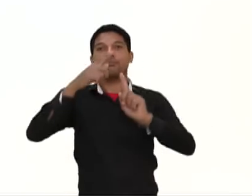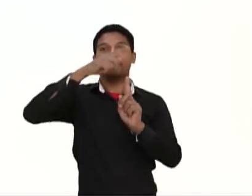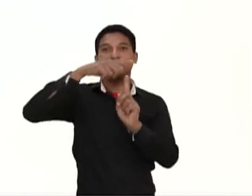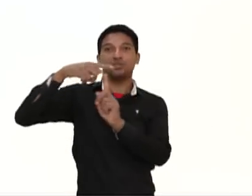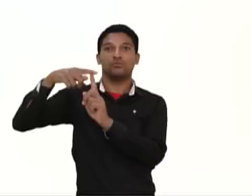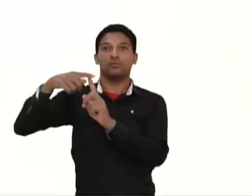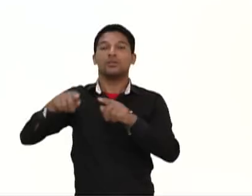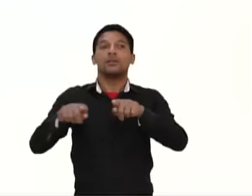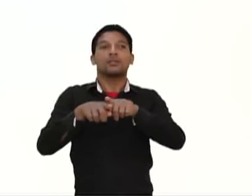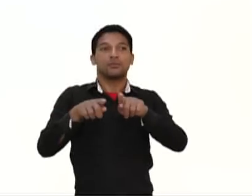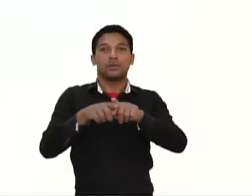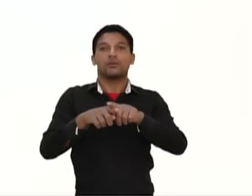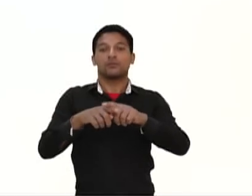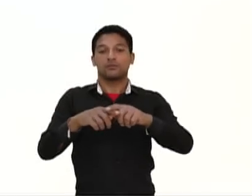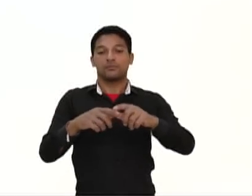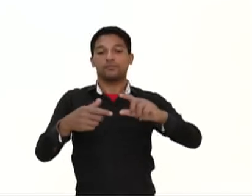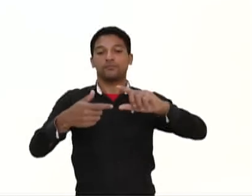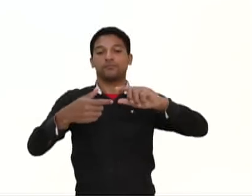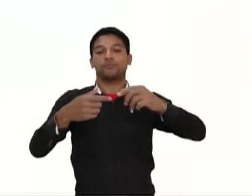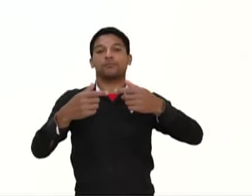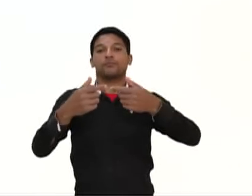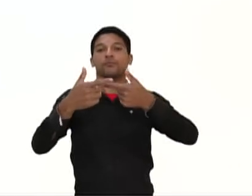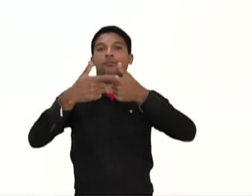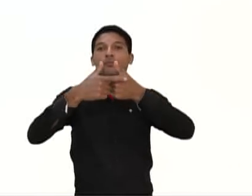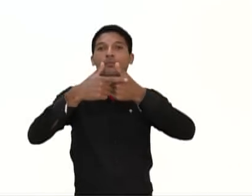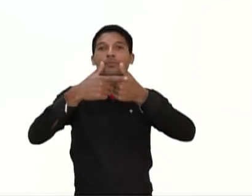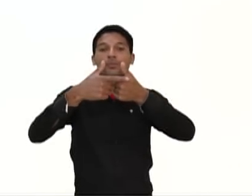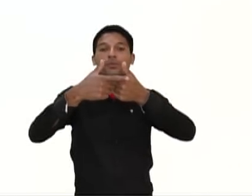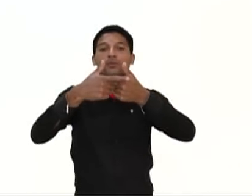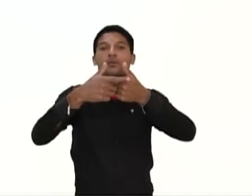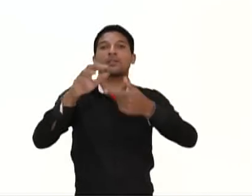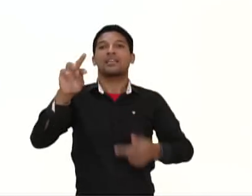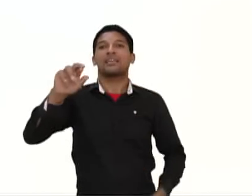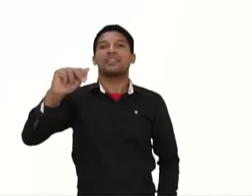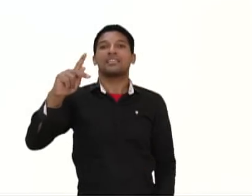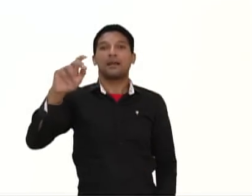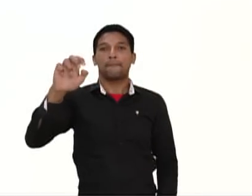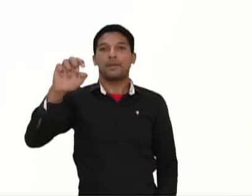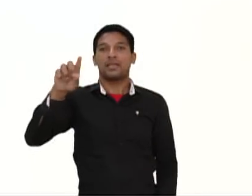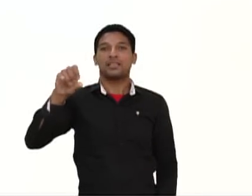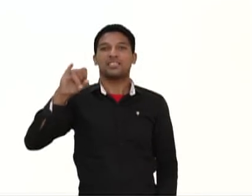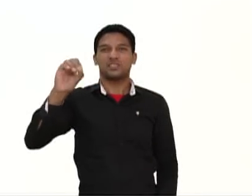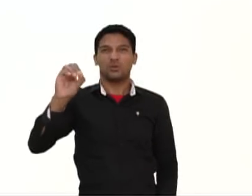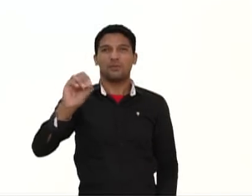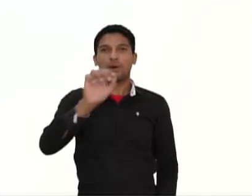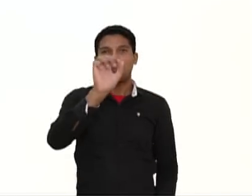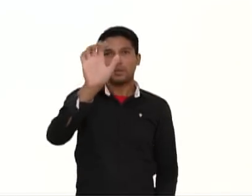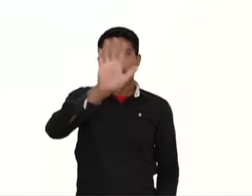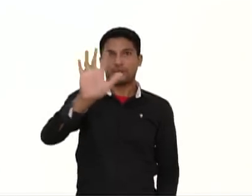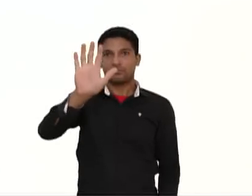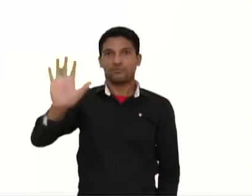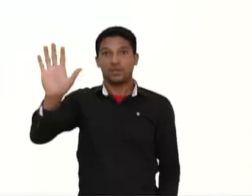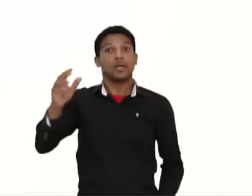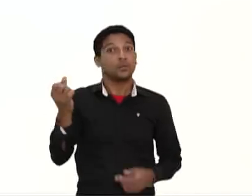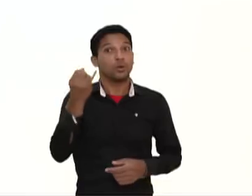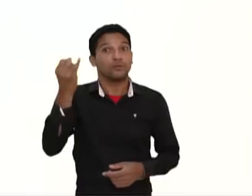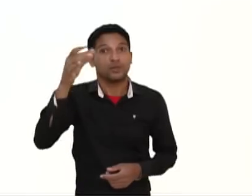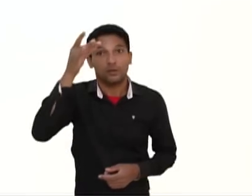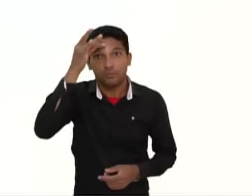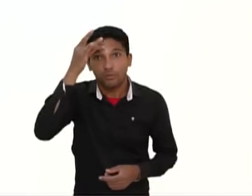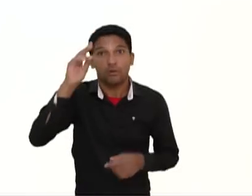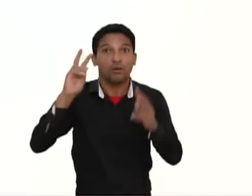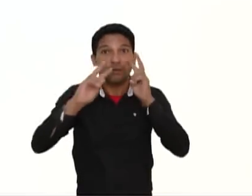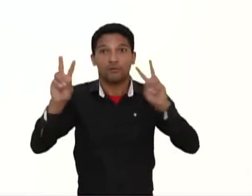tipo de figura, certo? É importante você olhar aquelas anotações que você fez hoje, porque essas informações vão ser reutilizadas nas próximas aulas,